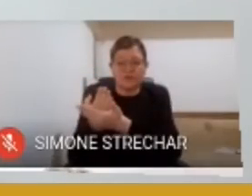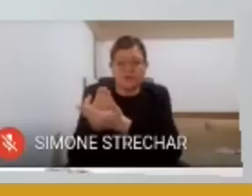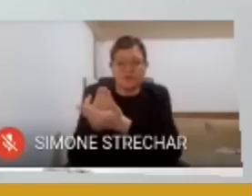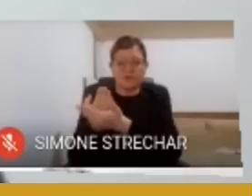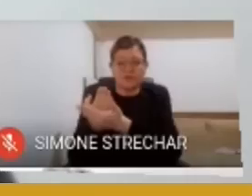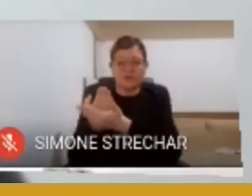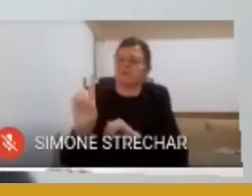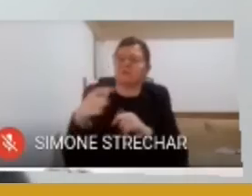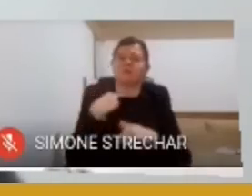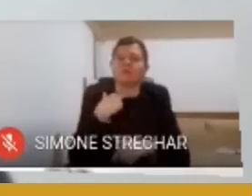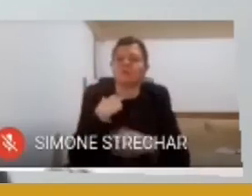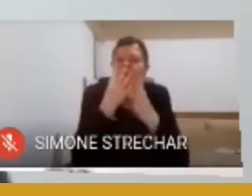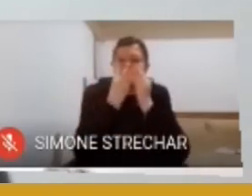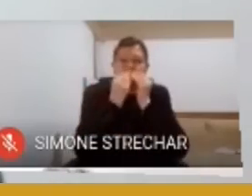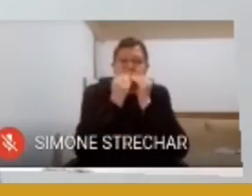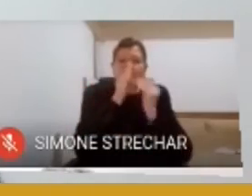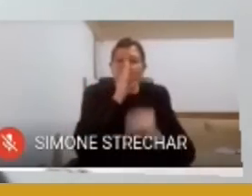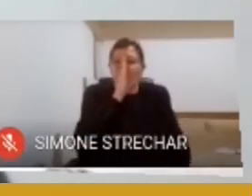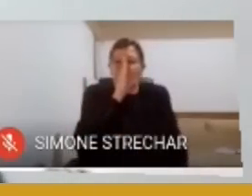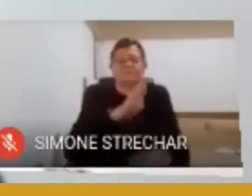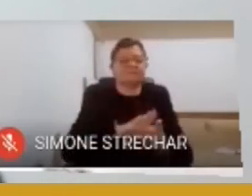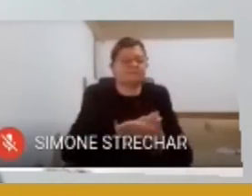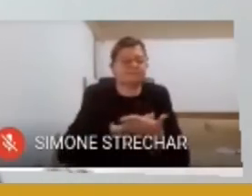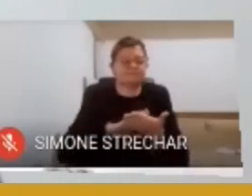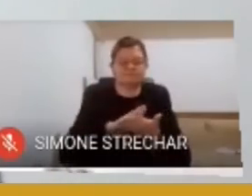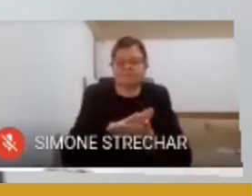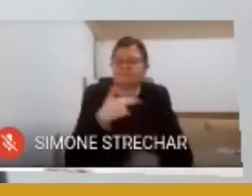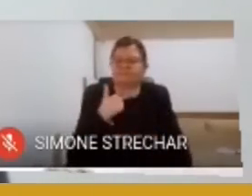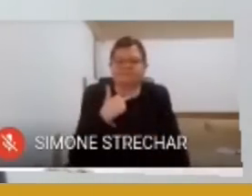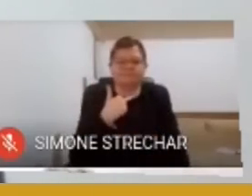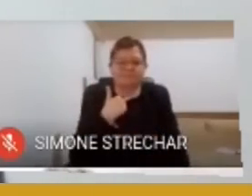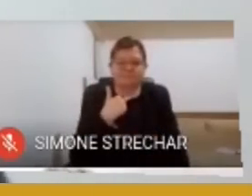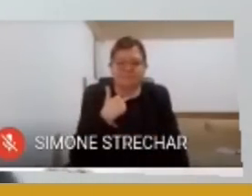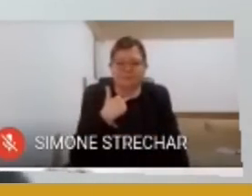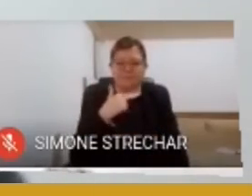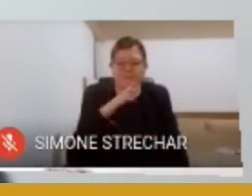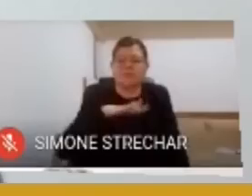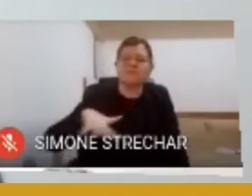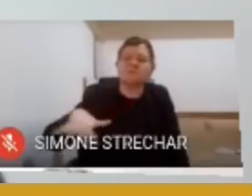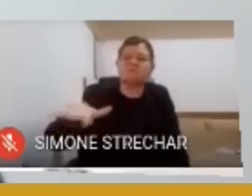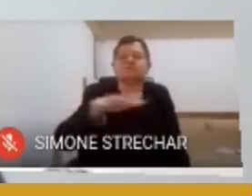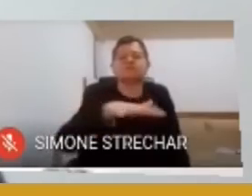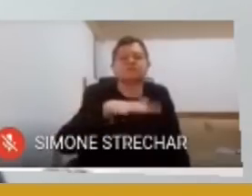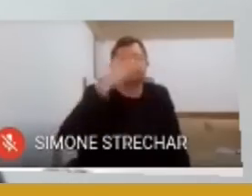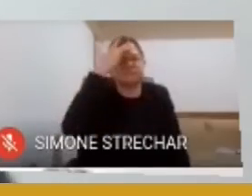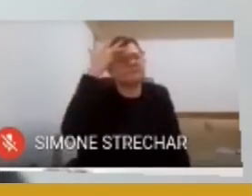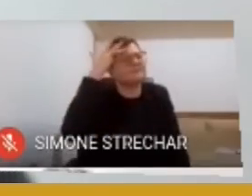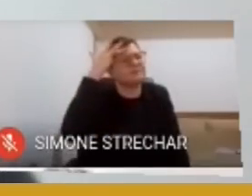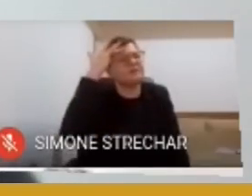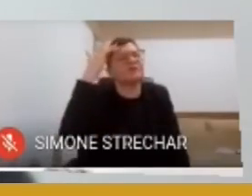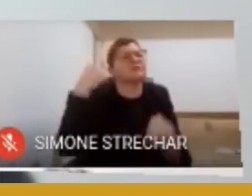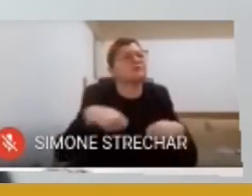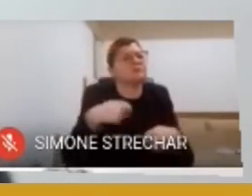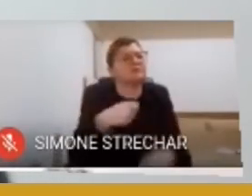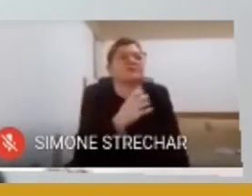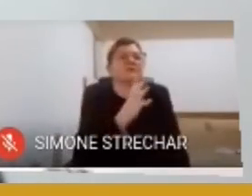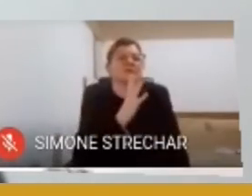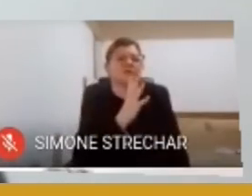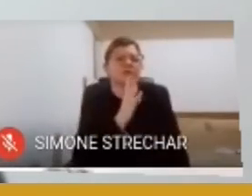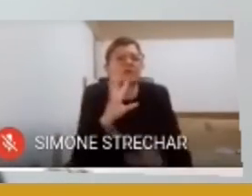com suspeita de abuso na escola B, ela vai saber, essa família vai saber que na escola B essa investigação vai